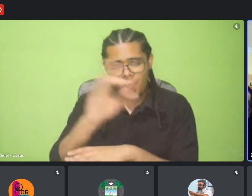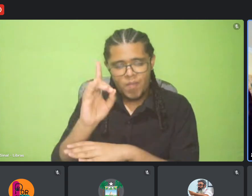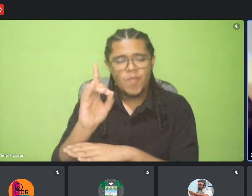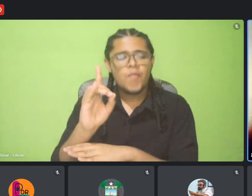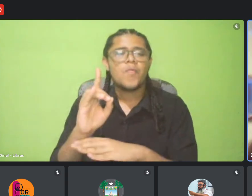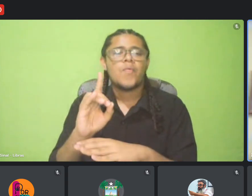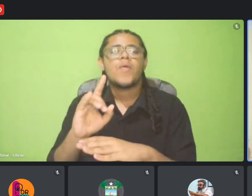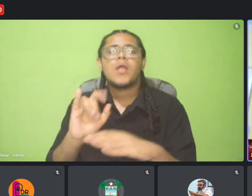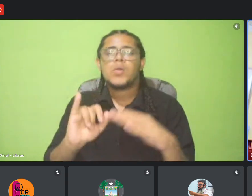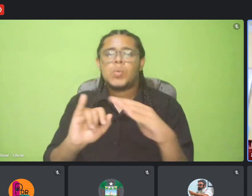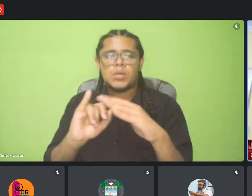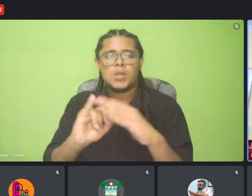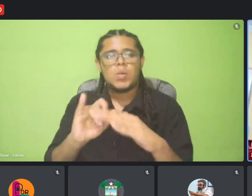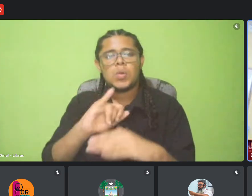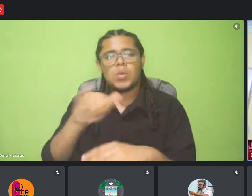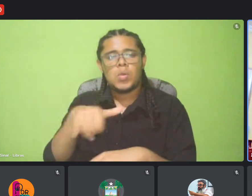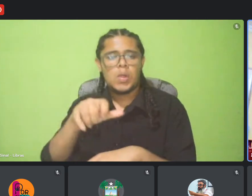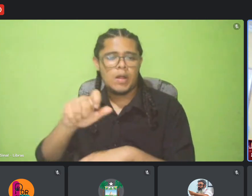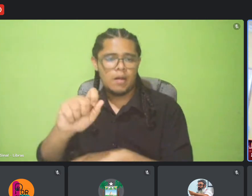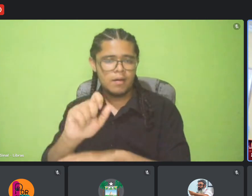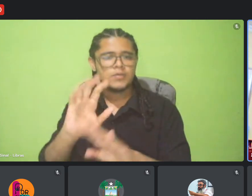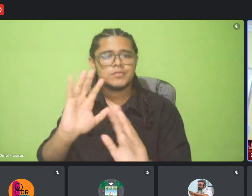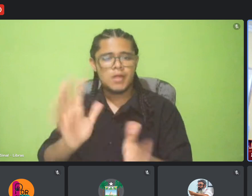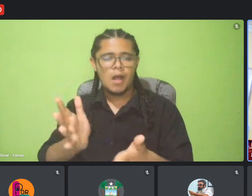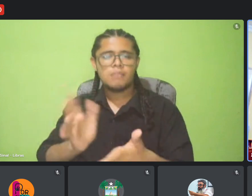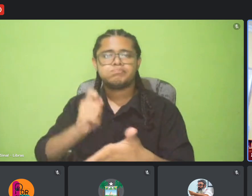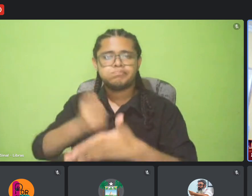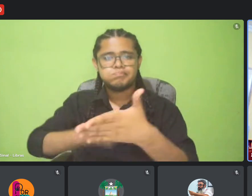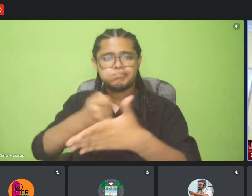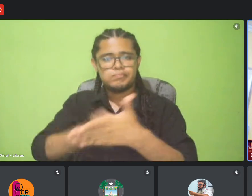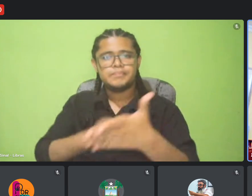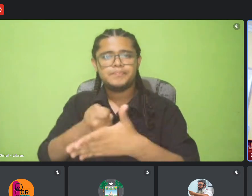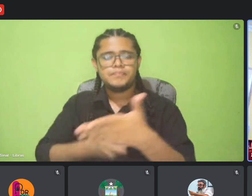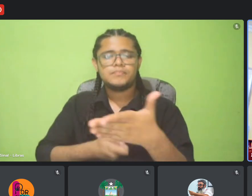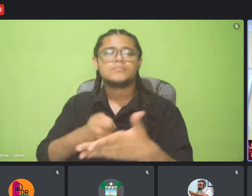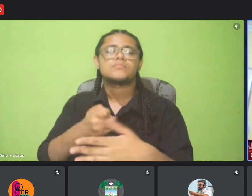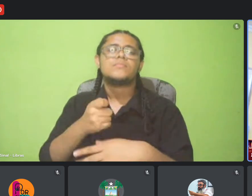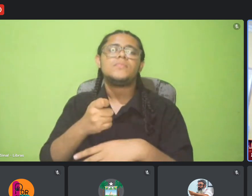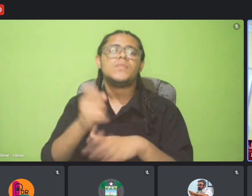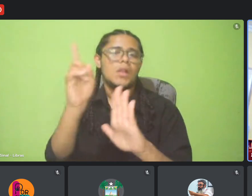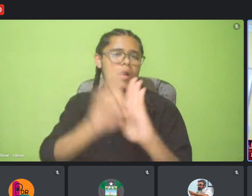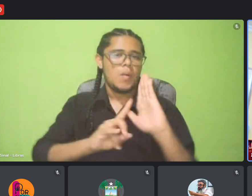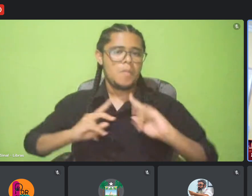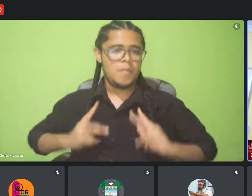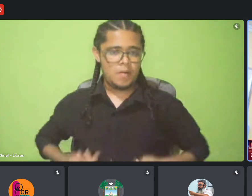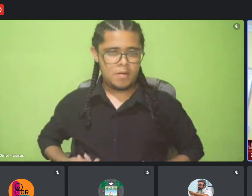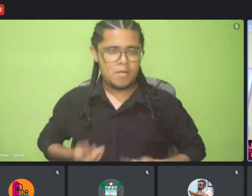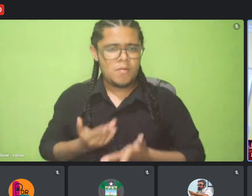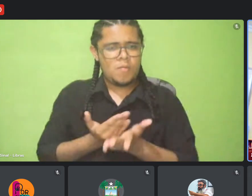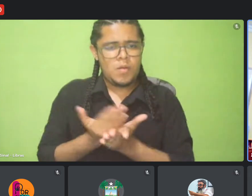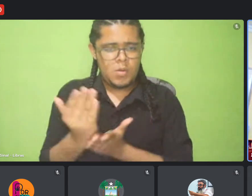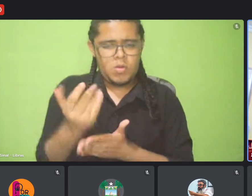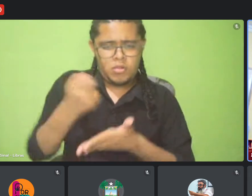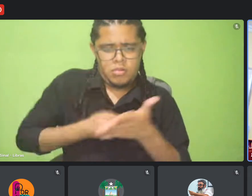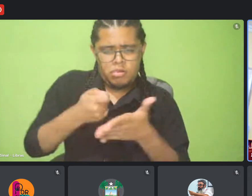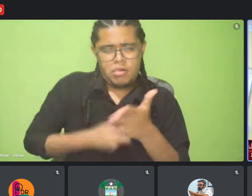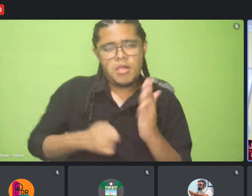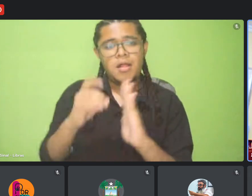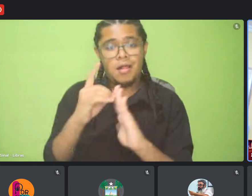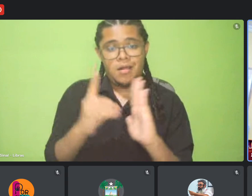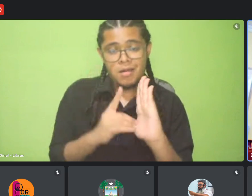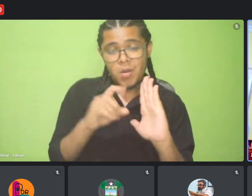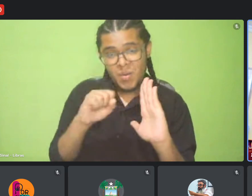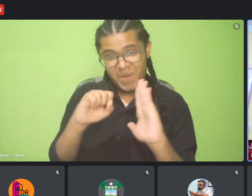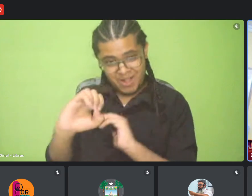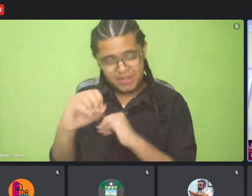ativista de direitos humanos há muito tempo, desde a década de 80. E eu acho que a